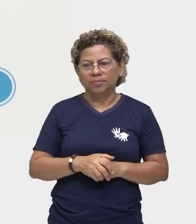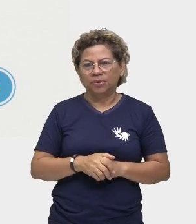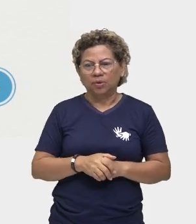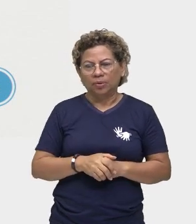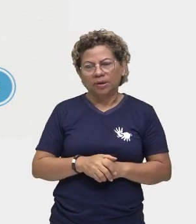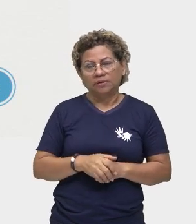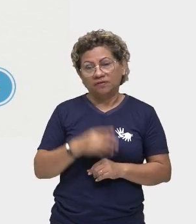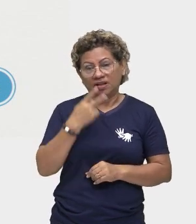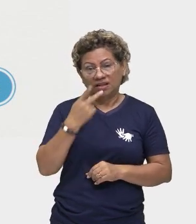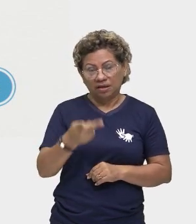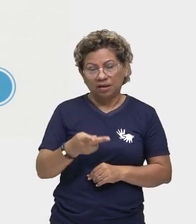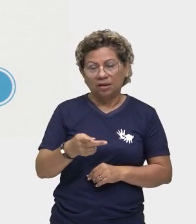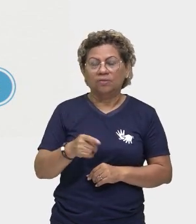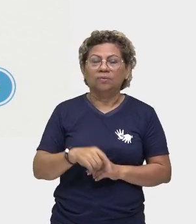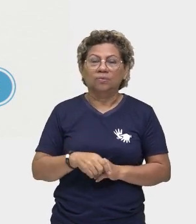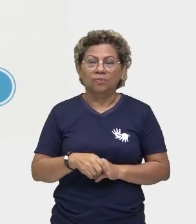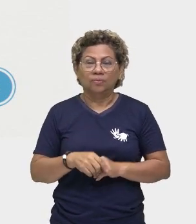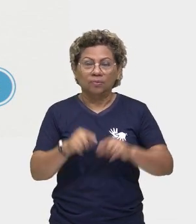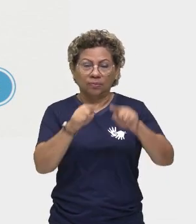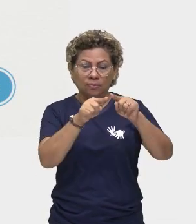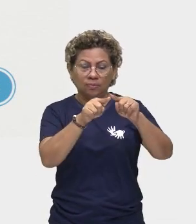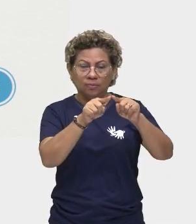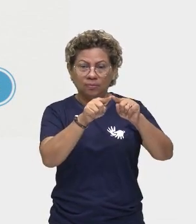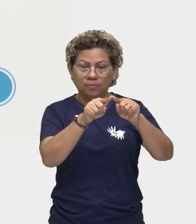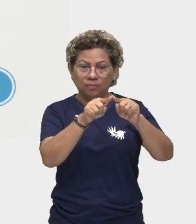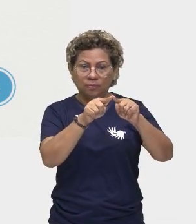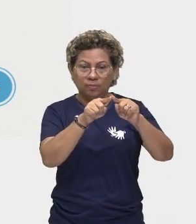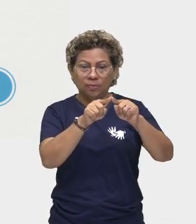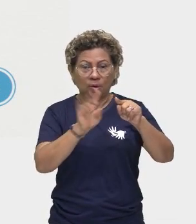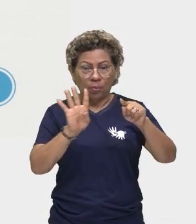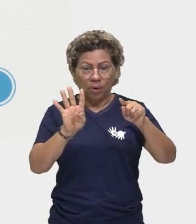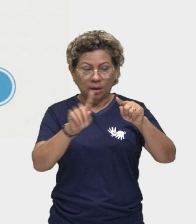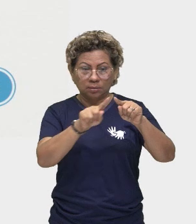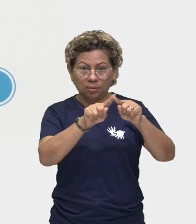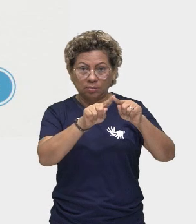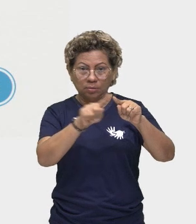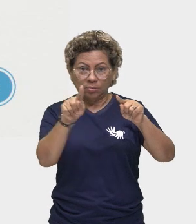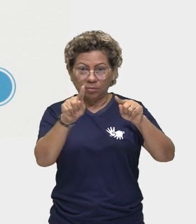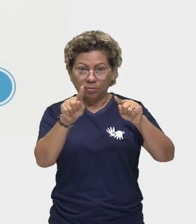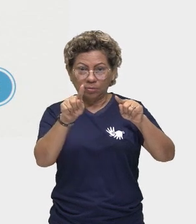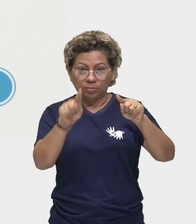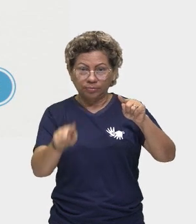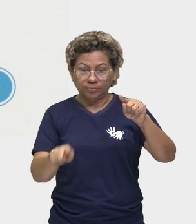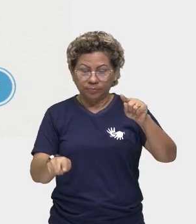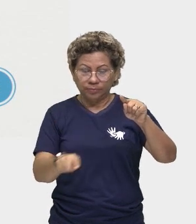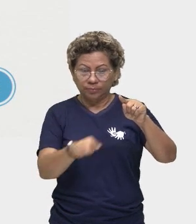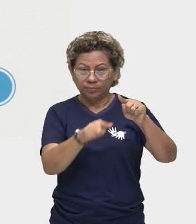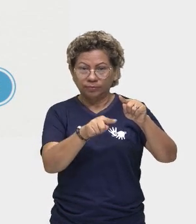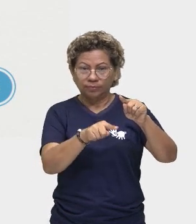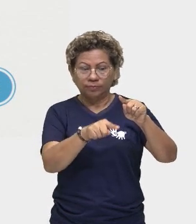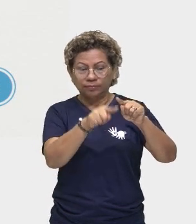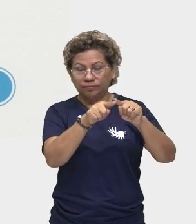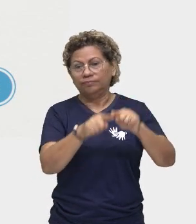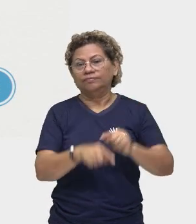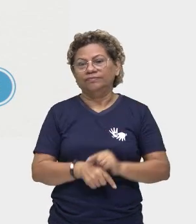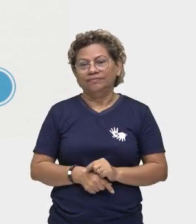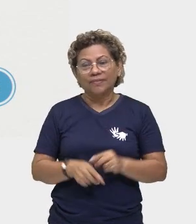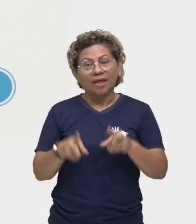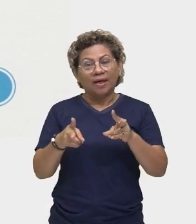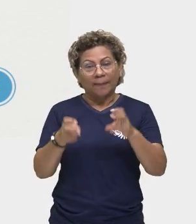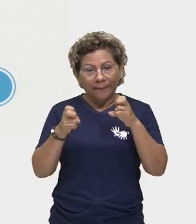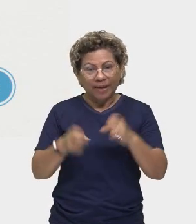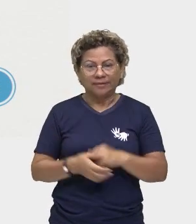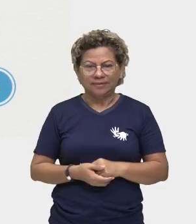qualquer aqui. Então, observe, ó. O segmento AB tem 2 unidades de medida. O